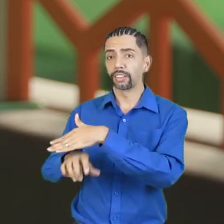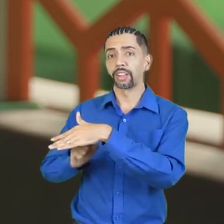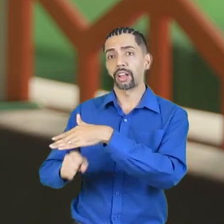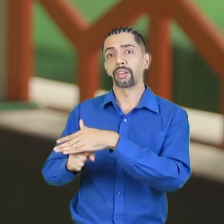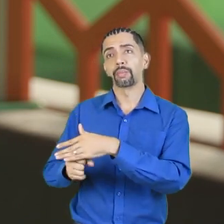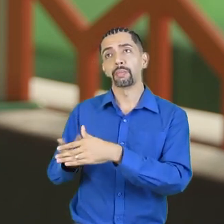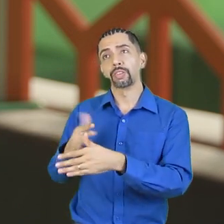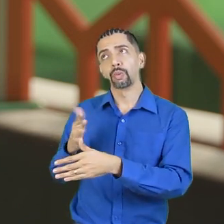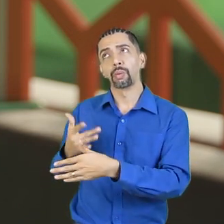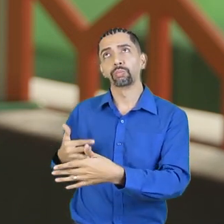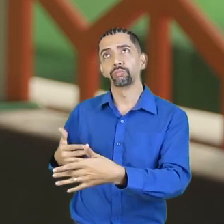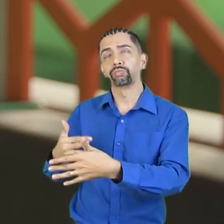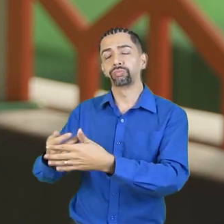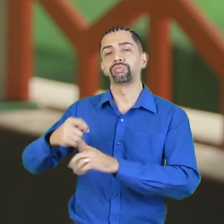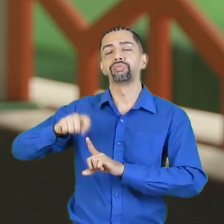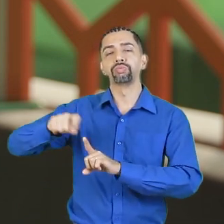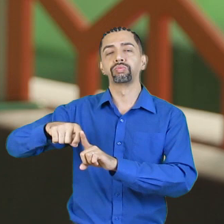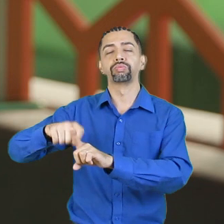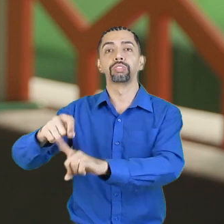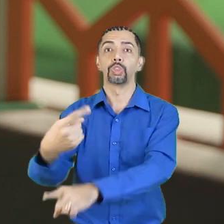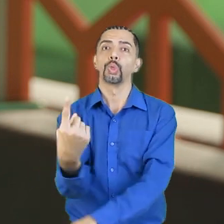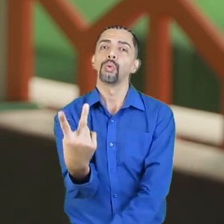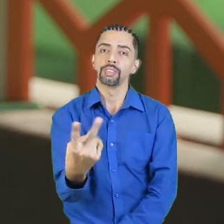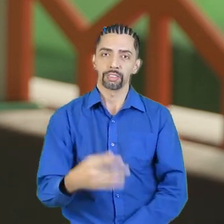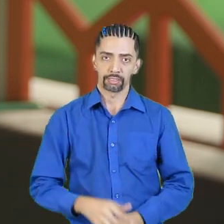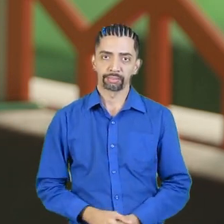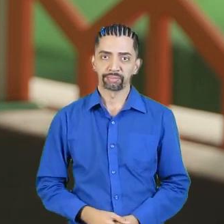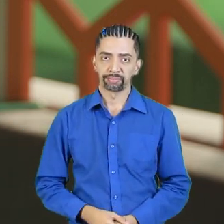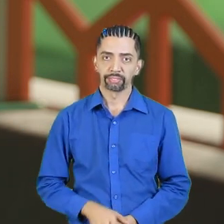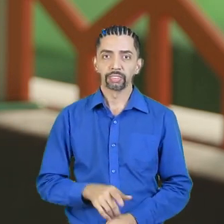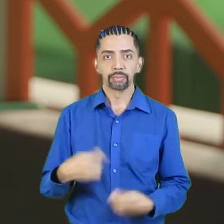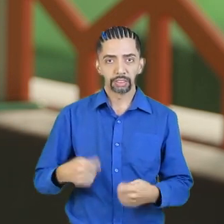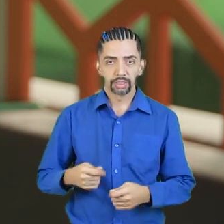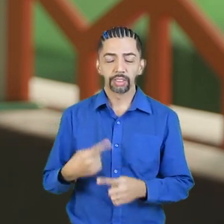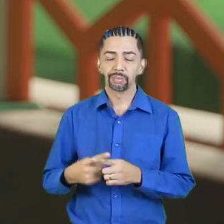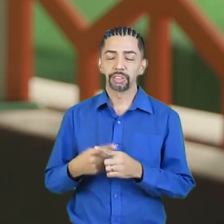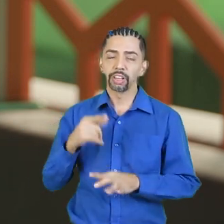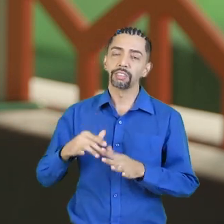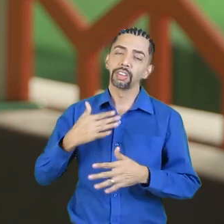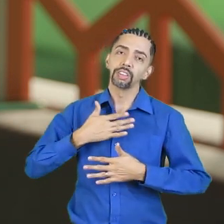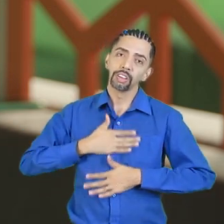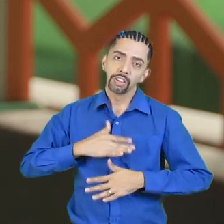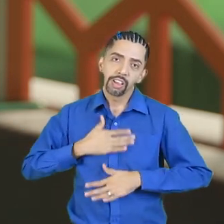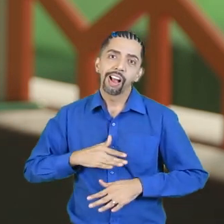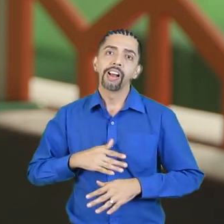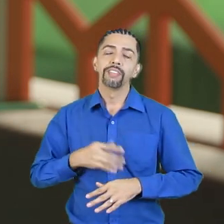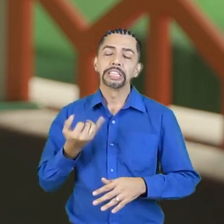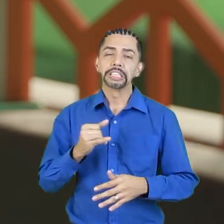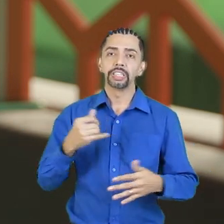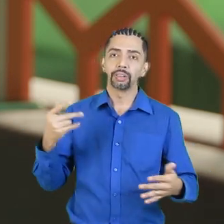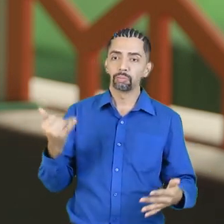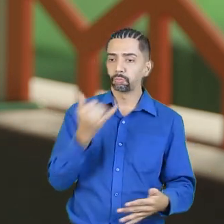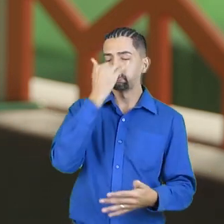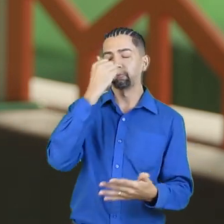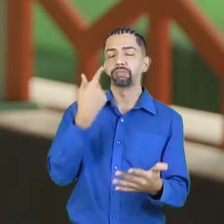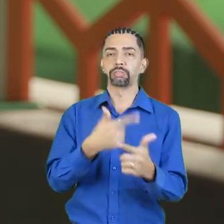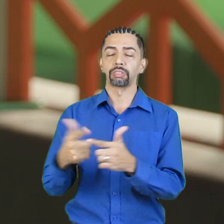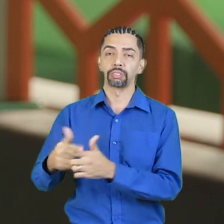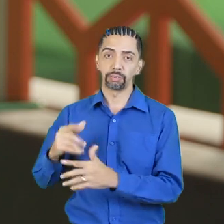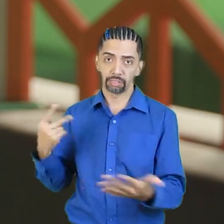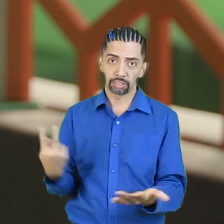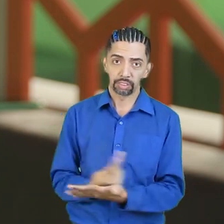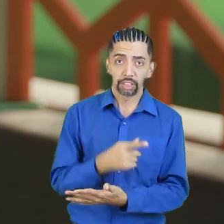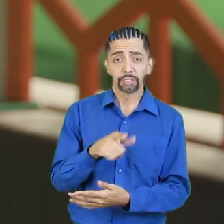tomar decisões. Mas eu preciso ter o quê para ter tranquilidade? Uma reserva. Perdi meu trabalho? Tenho um dinheiro para manter pelo